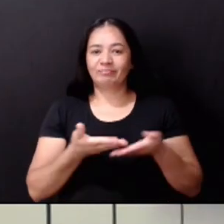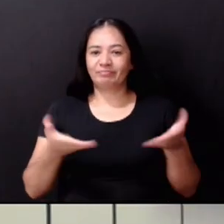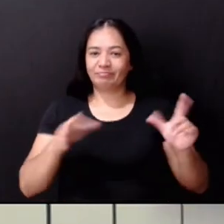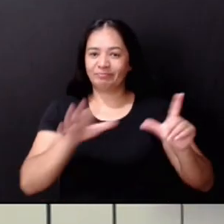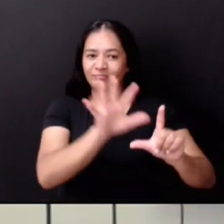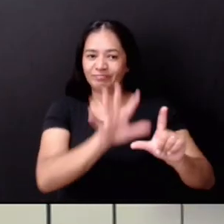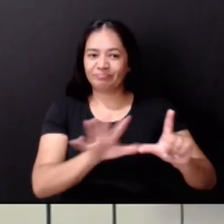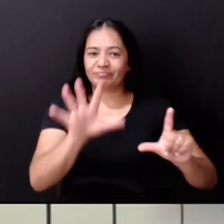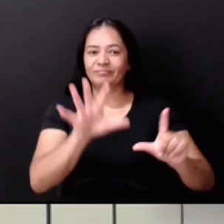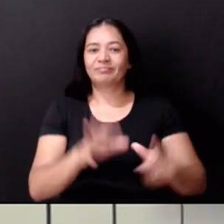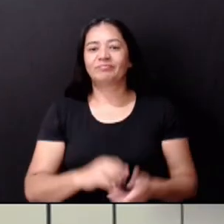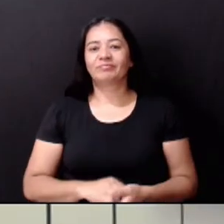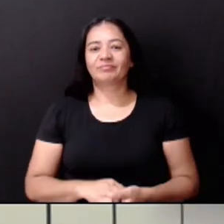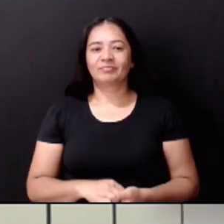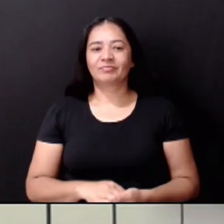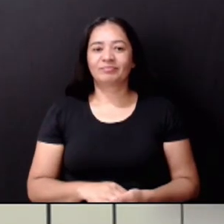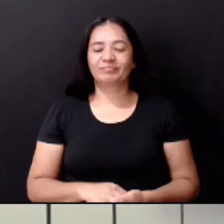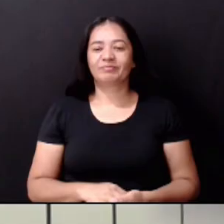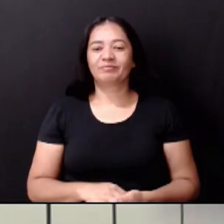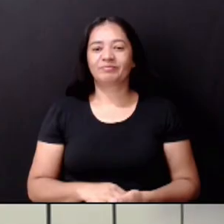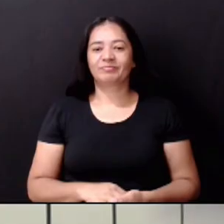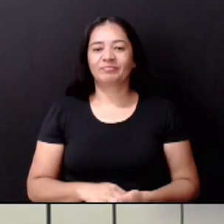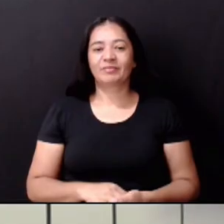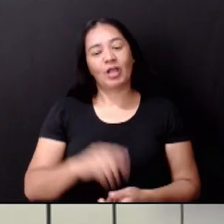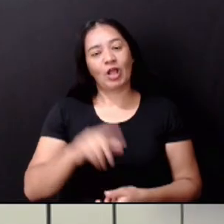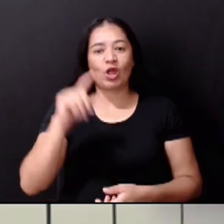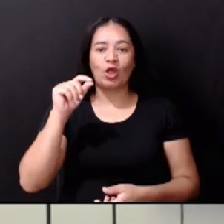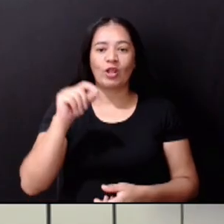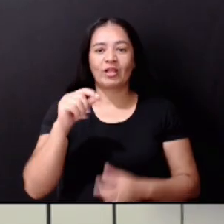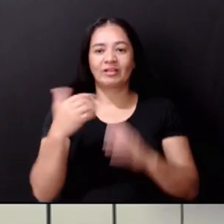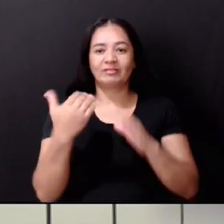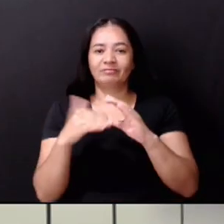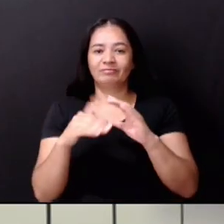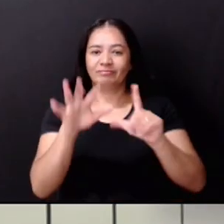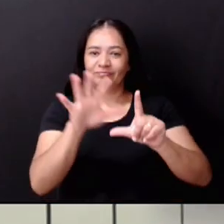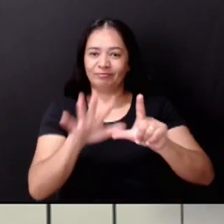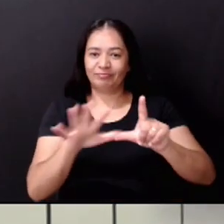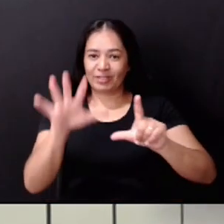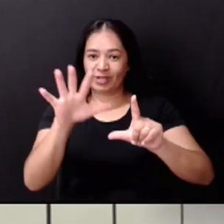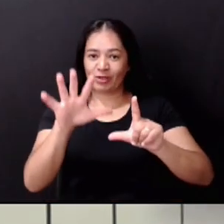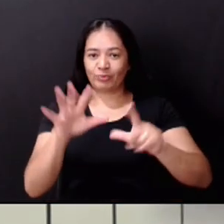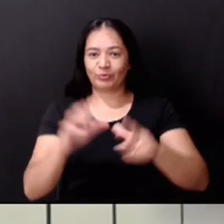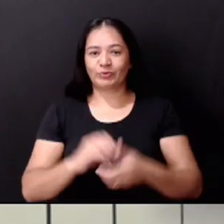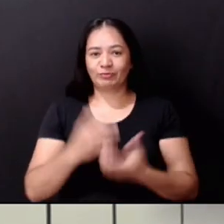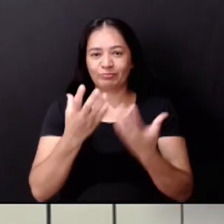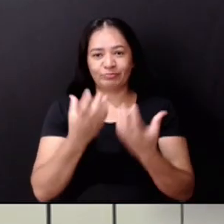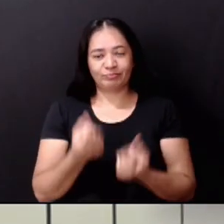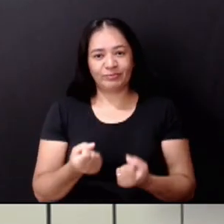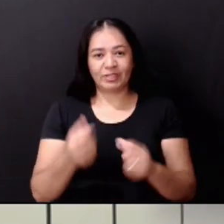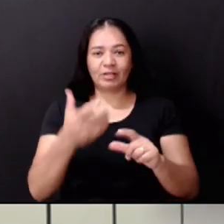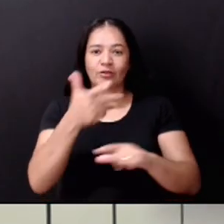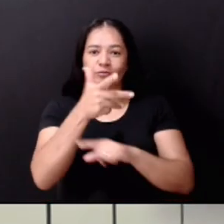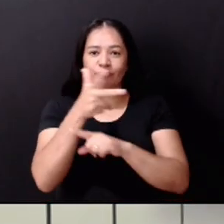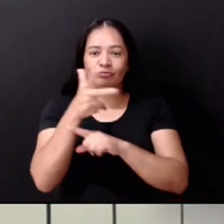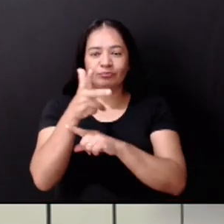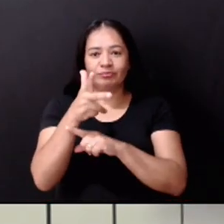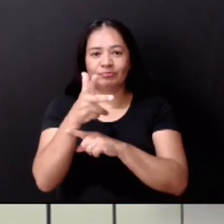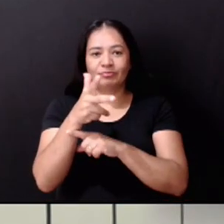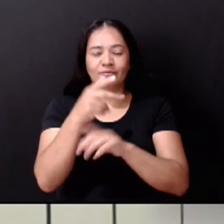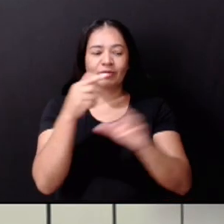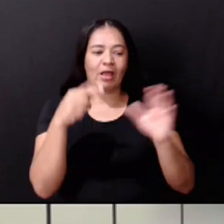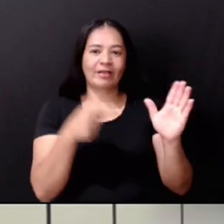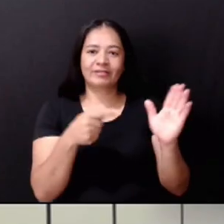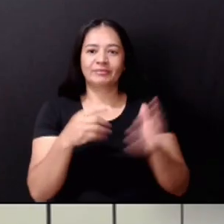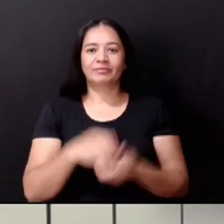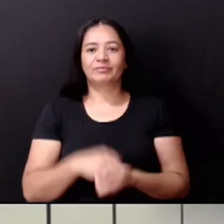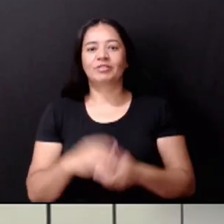978293776 ou você tem a opção de enviar esta mensagem pelo nosso QR Code com a câmera do seu celular apontada aqui. Já aparece